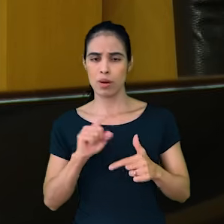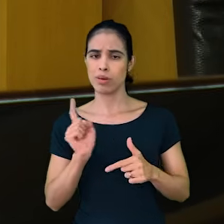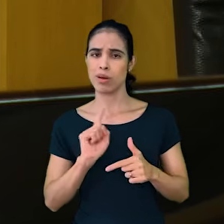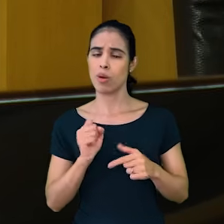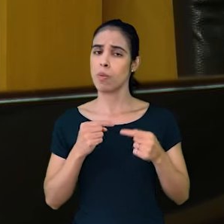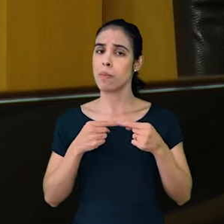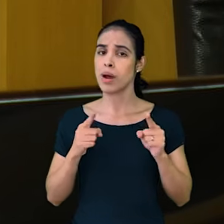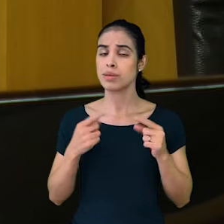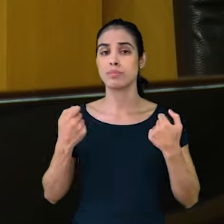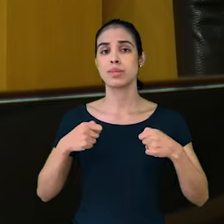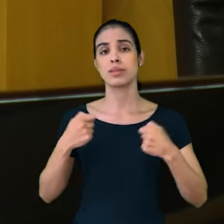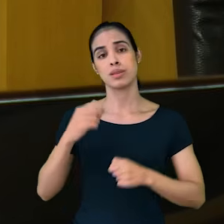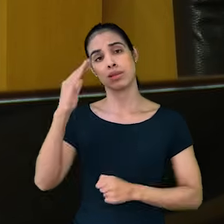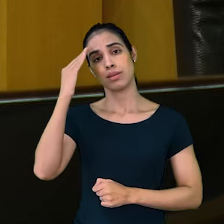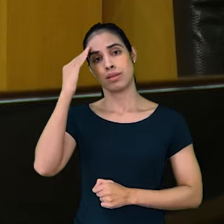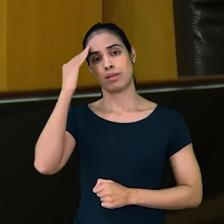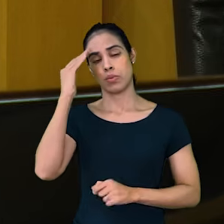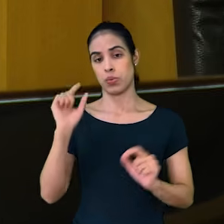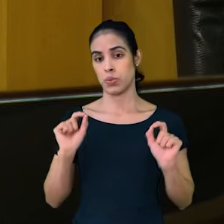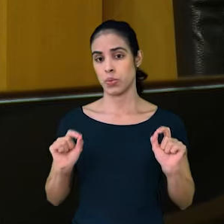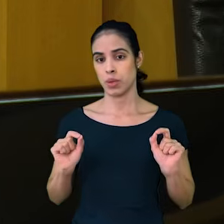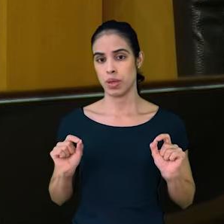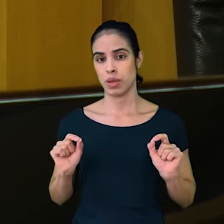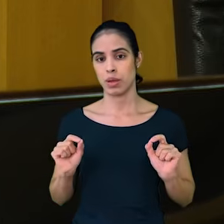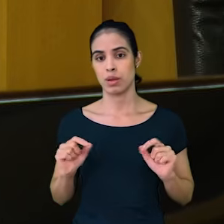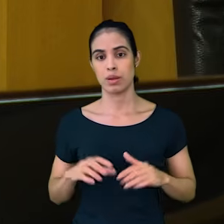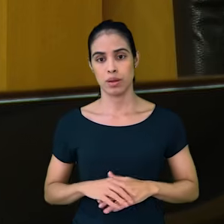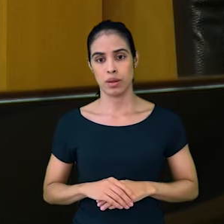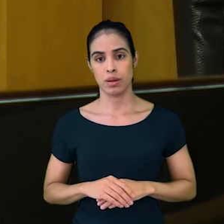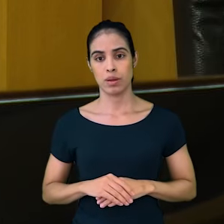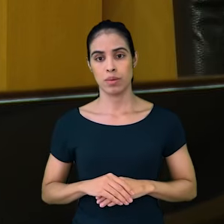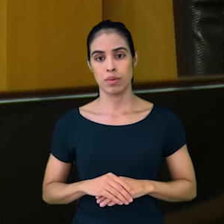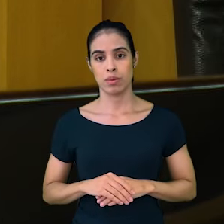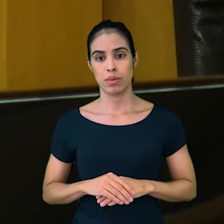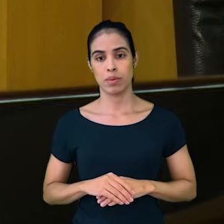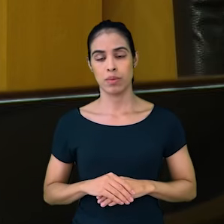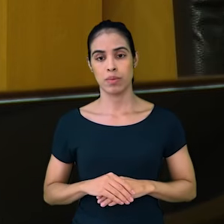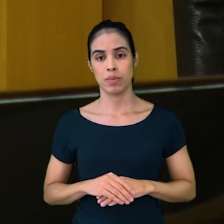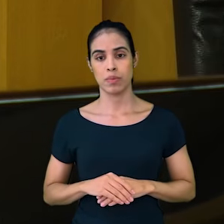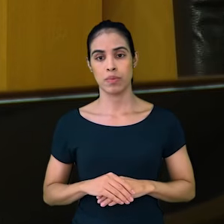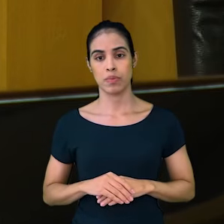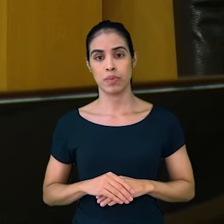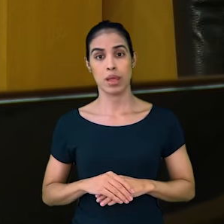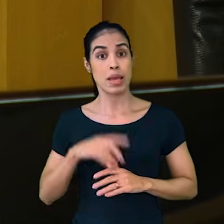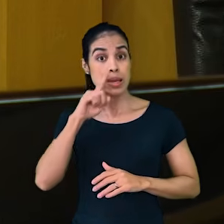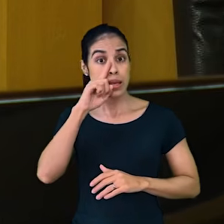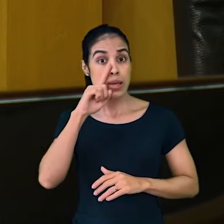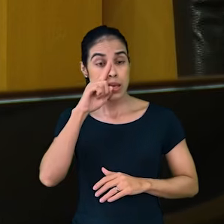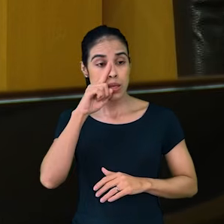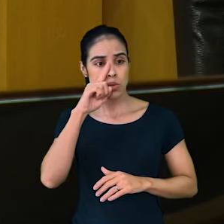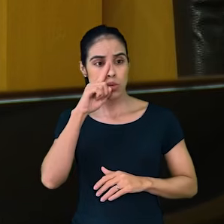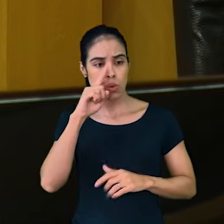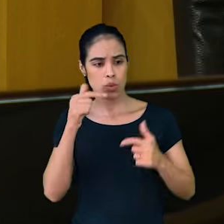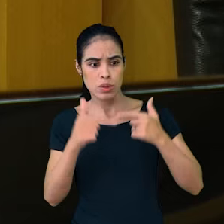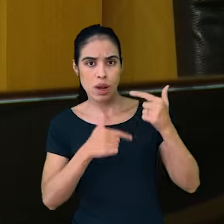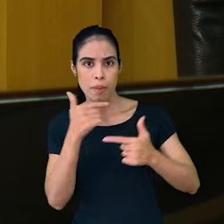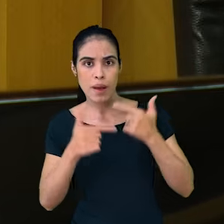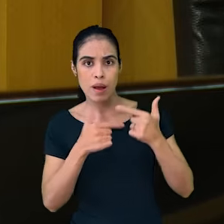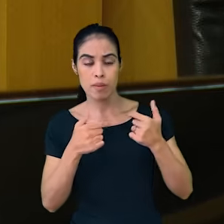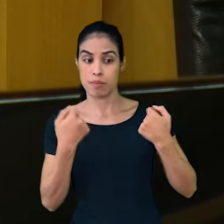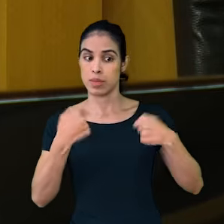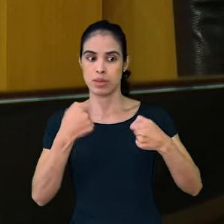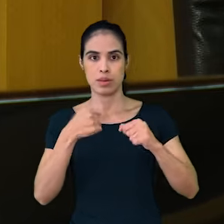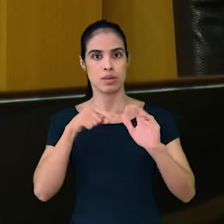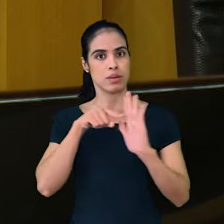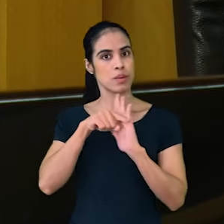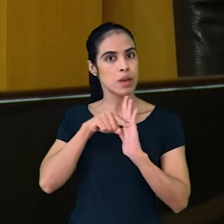que não existe uma salvaguarda para nenhum tipo de riscos não ser contemplado de acordo com a atividade.